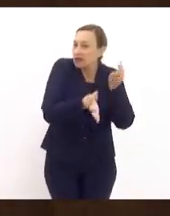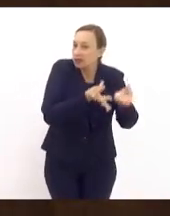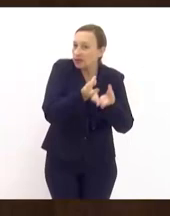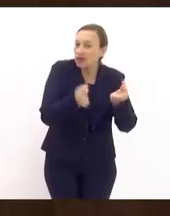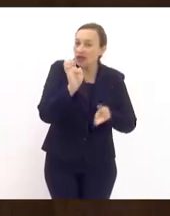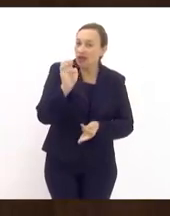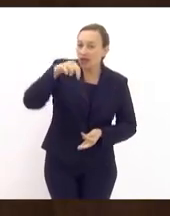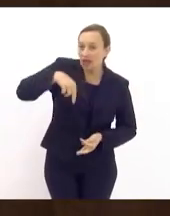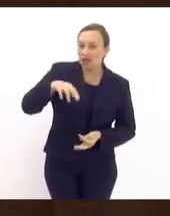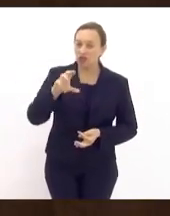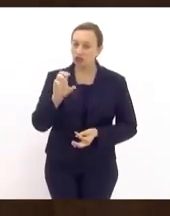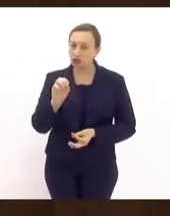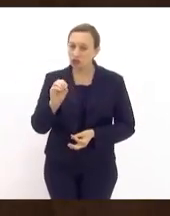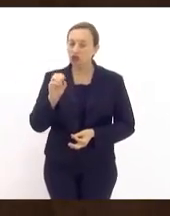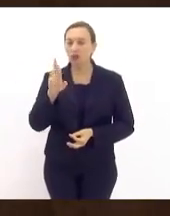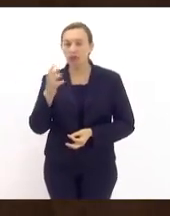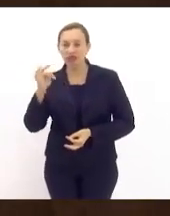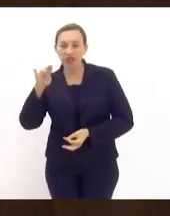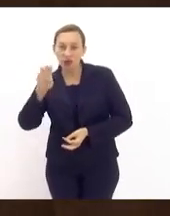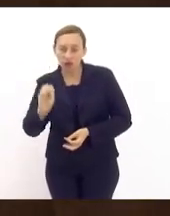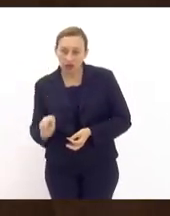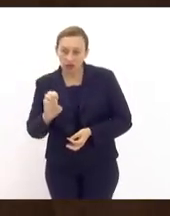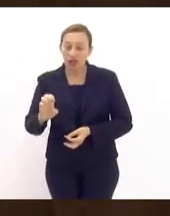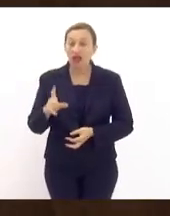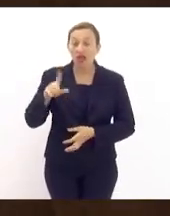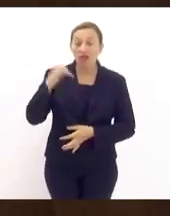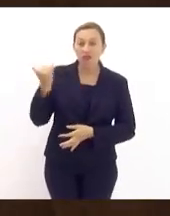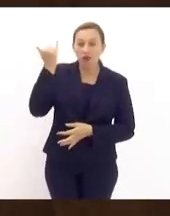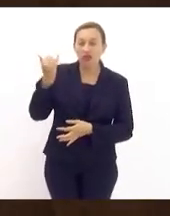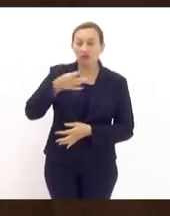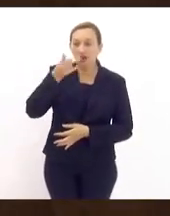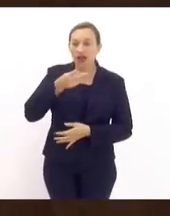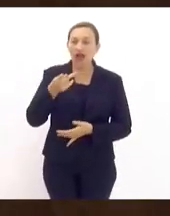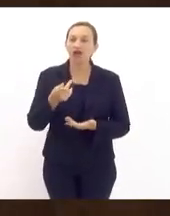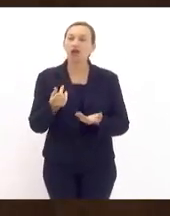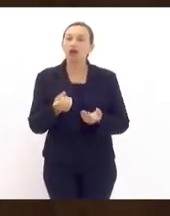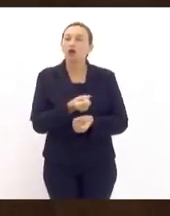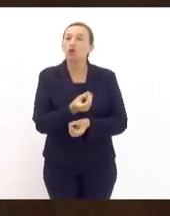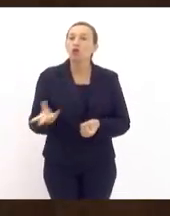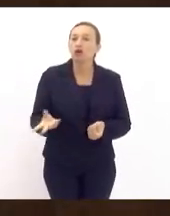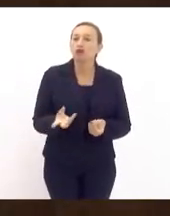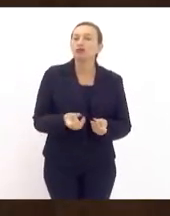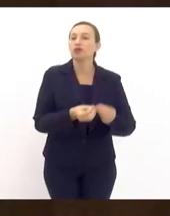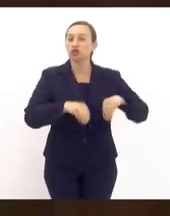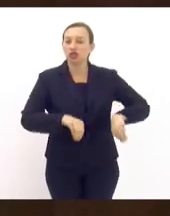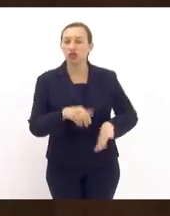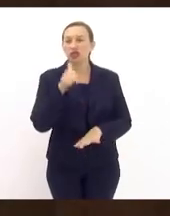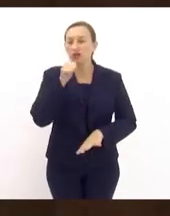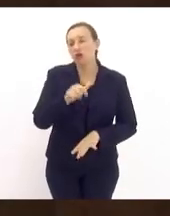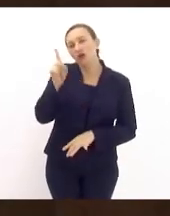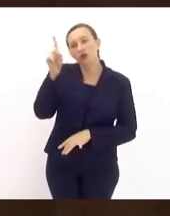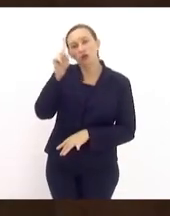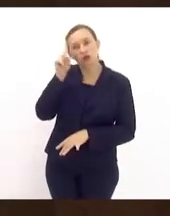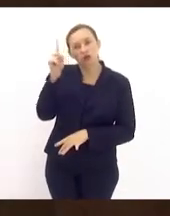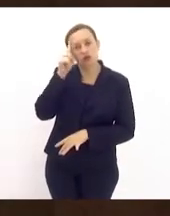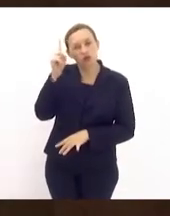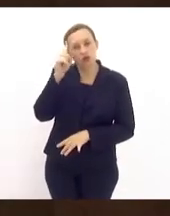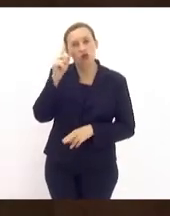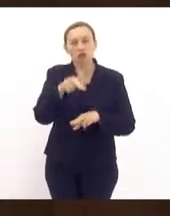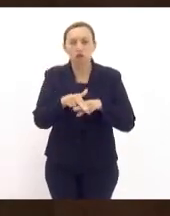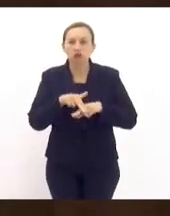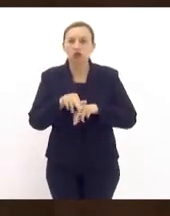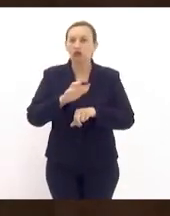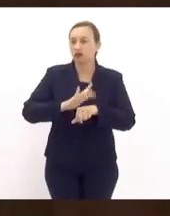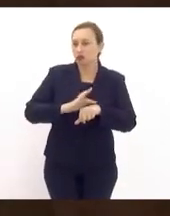É importante dizer o quanto que as mulheres são afetadas cotidianamente por essa